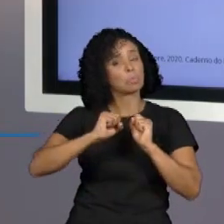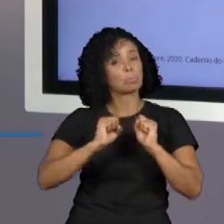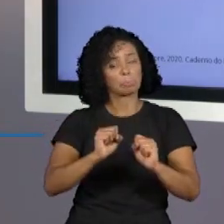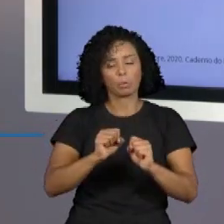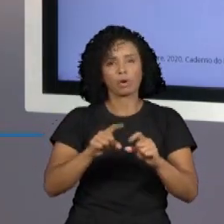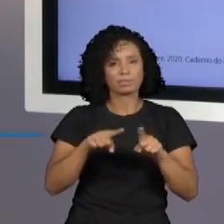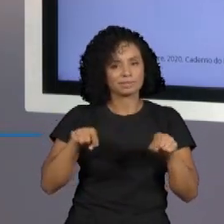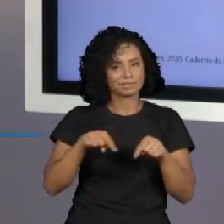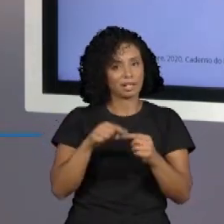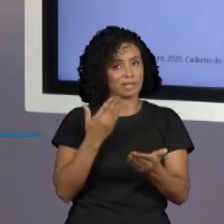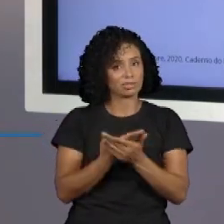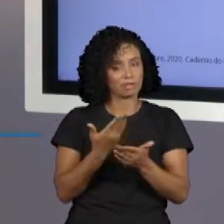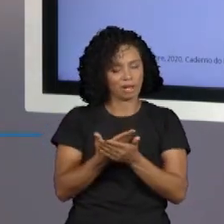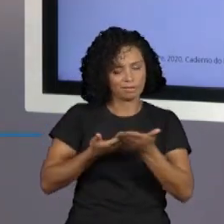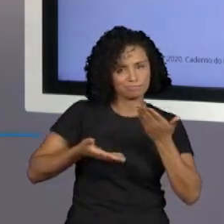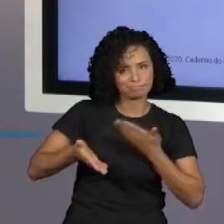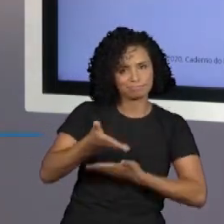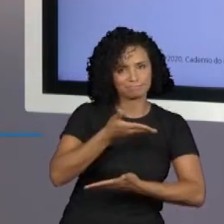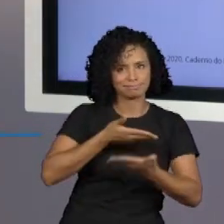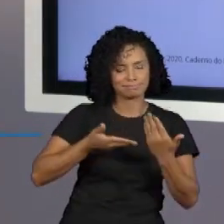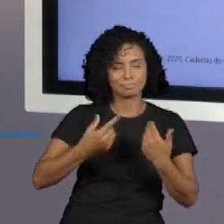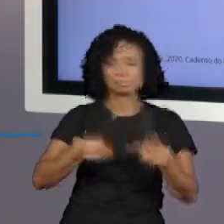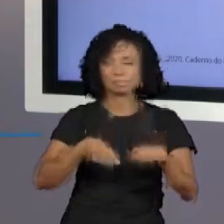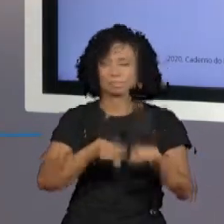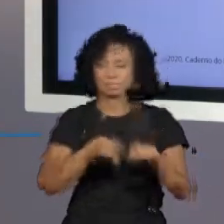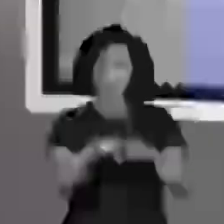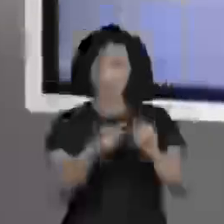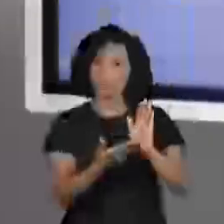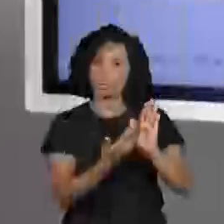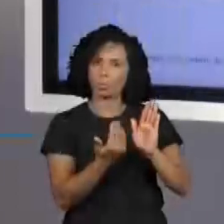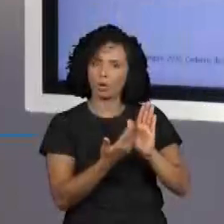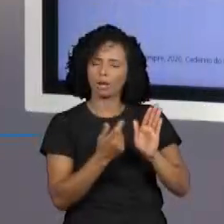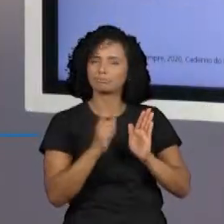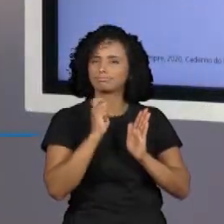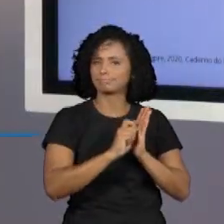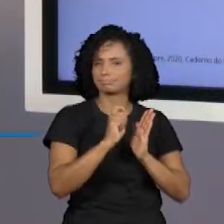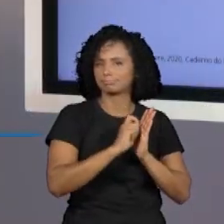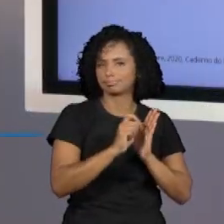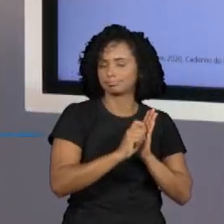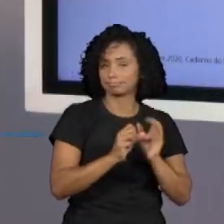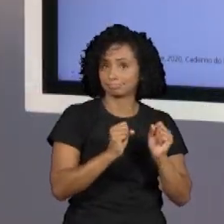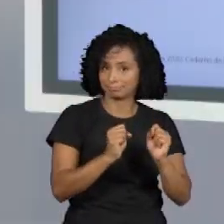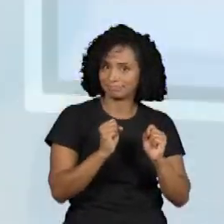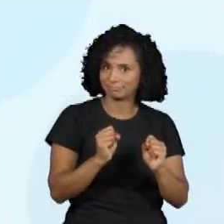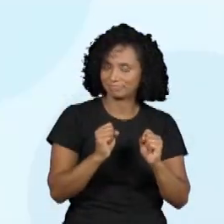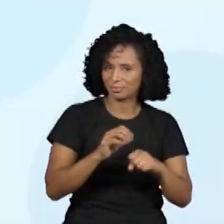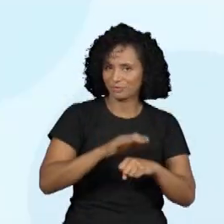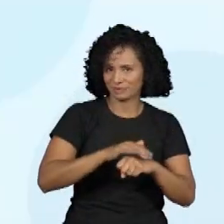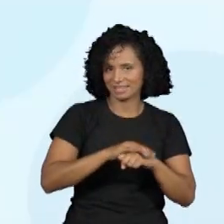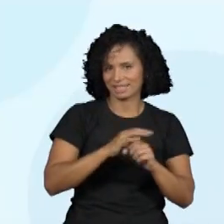turma e também no caderno, eu vou deixar também mais uma sugestão de atividade. Vamos lá.